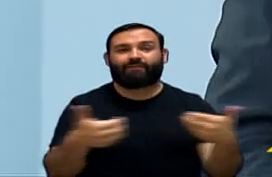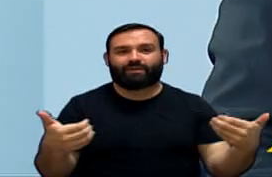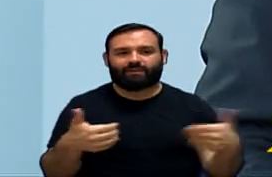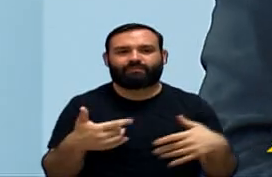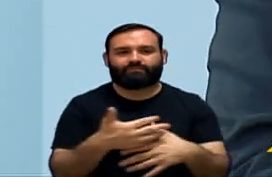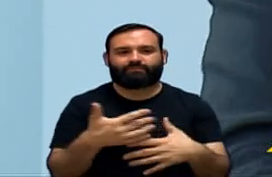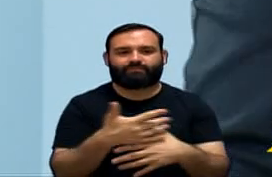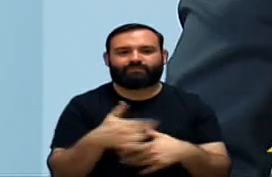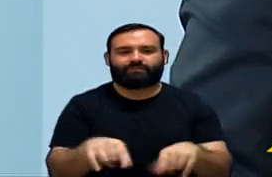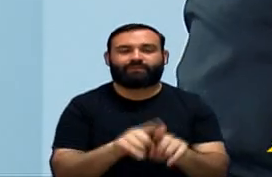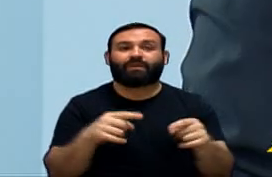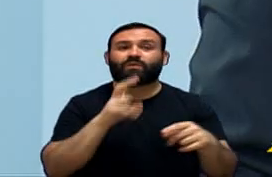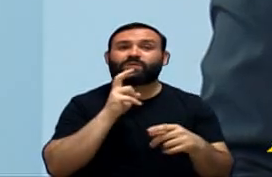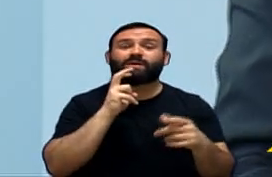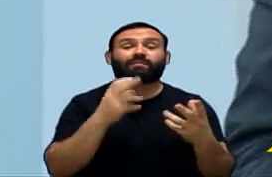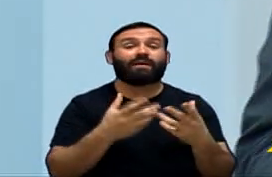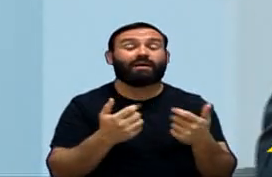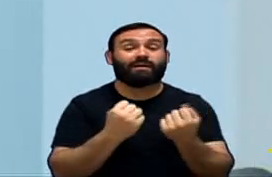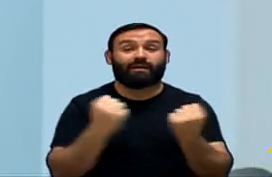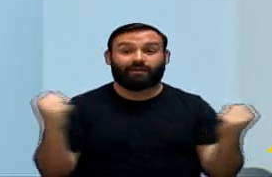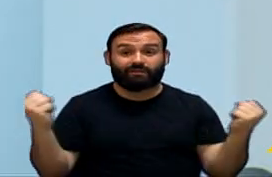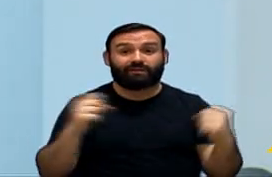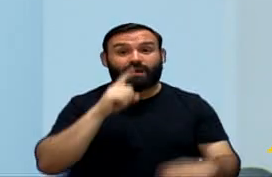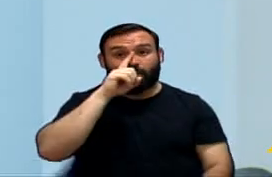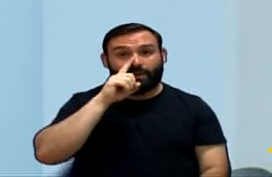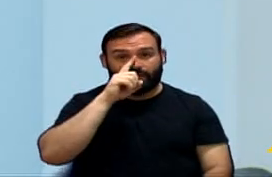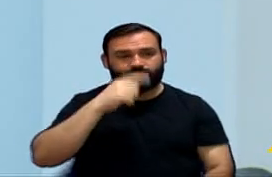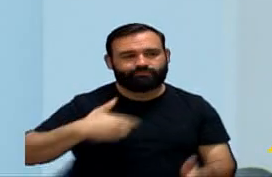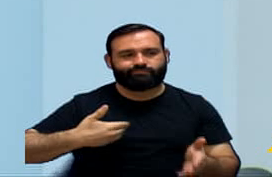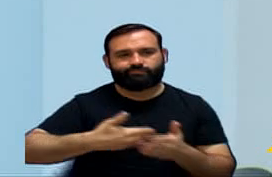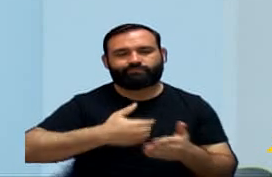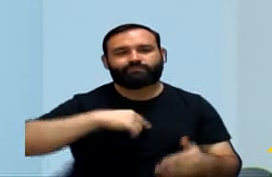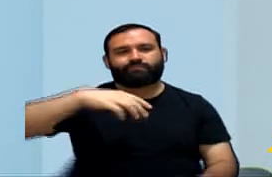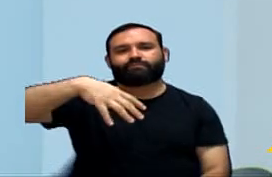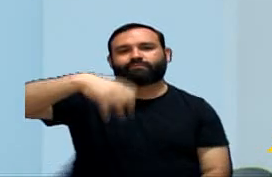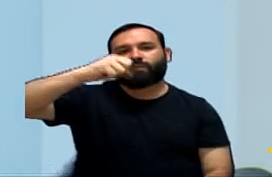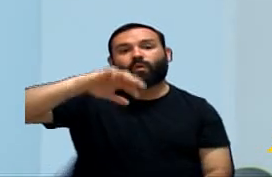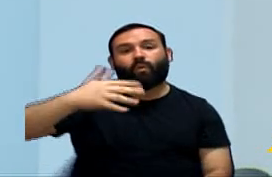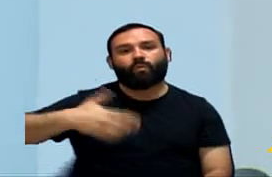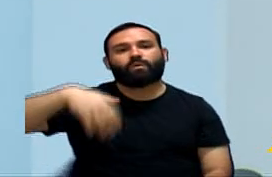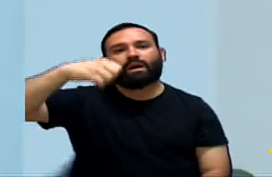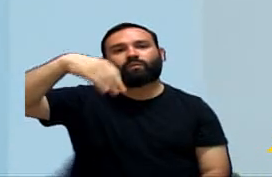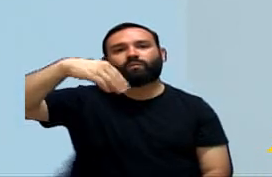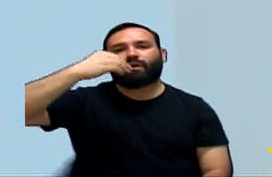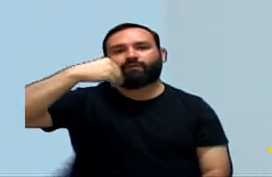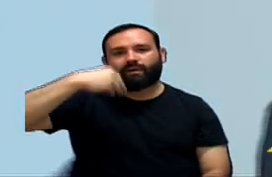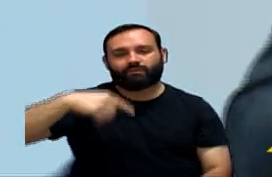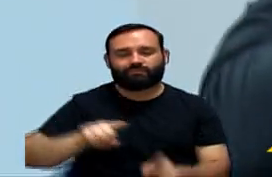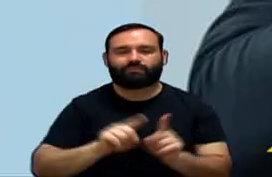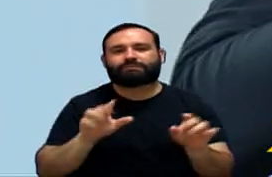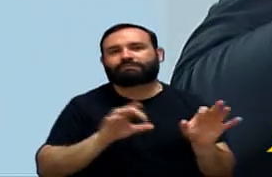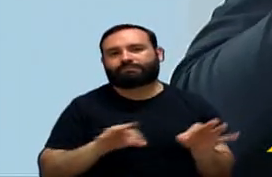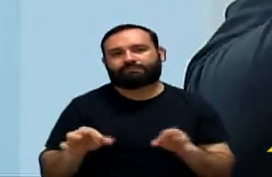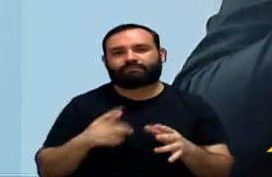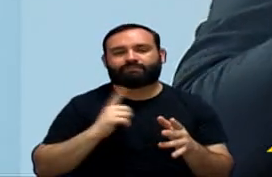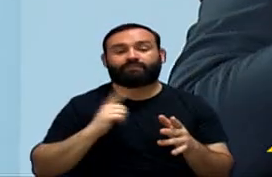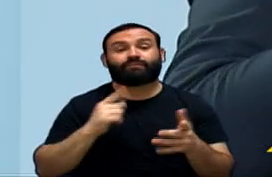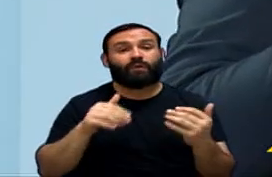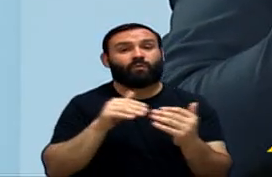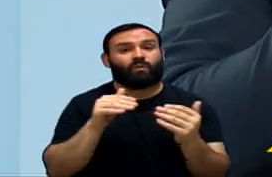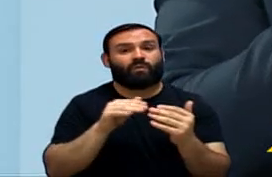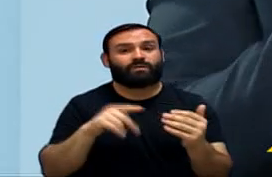cidade de Sorocaba ela é muito grande então o perigo eminente da falta de luz ou da iluminação precária é recorrente então voto